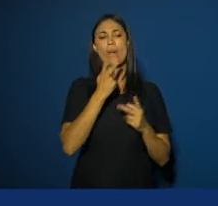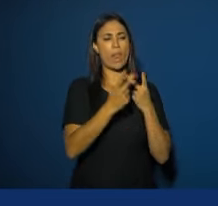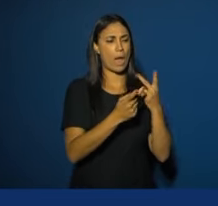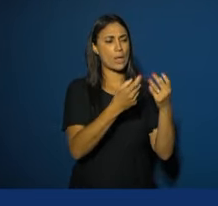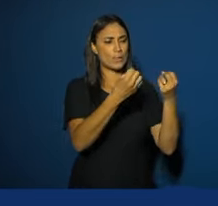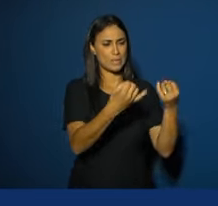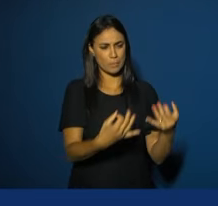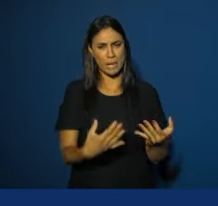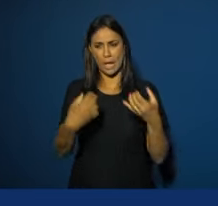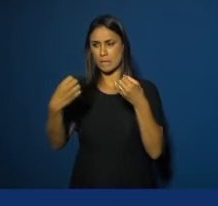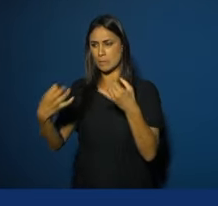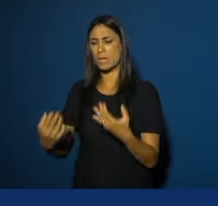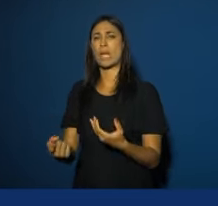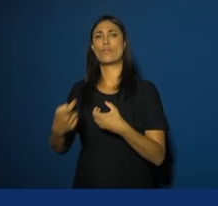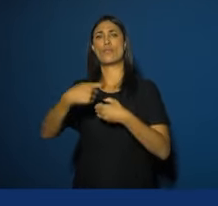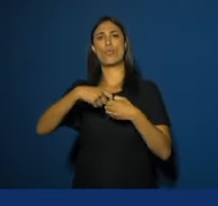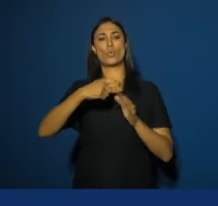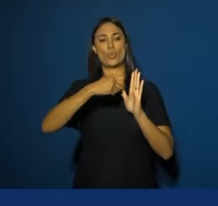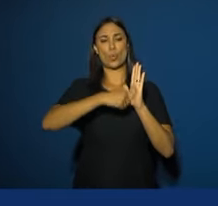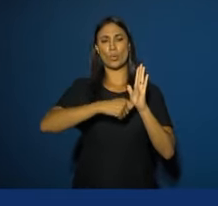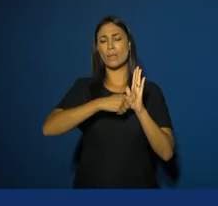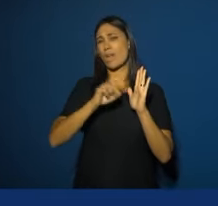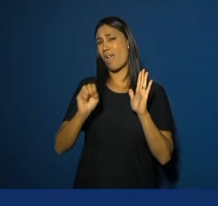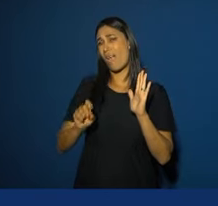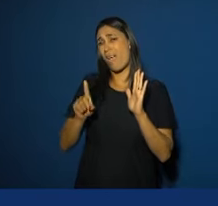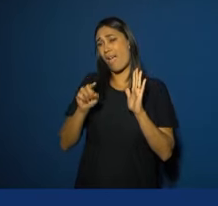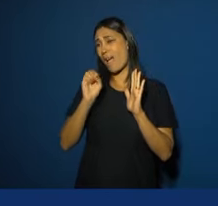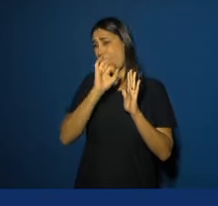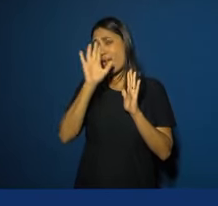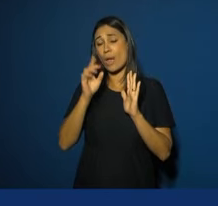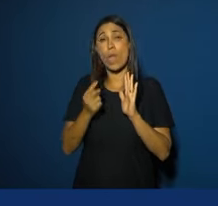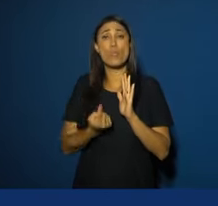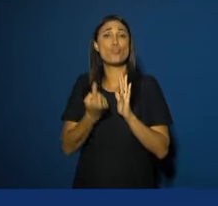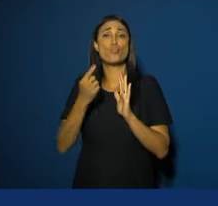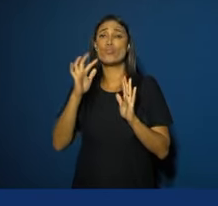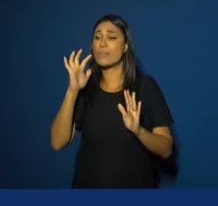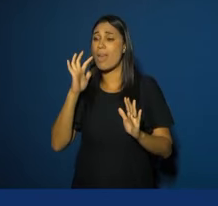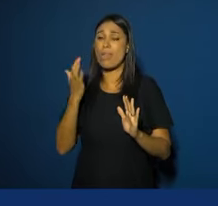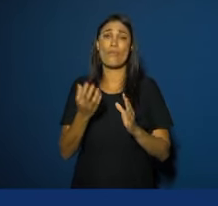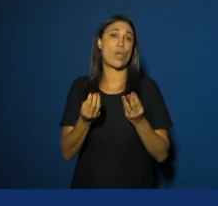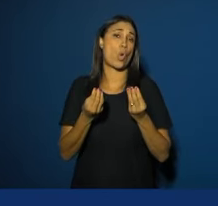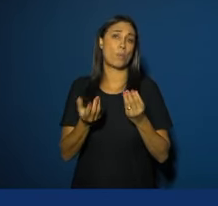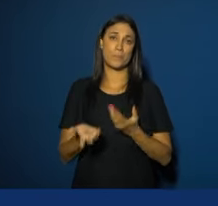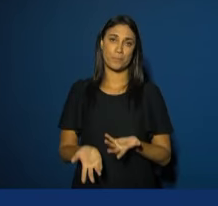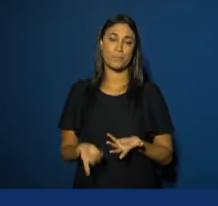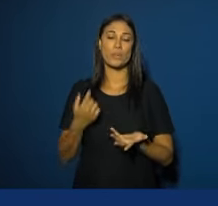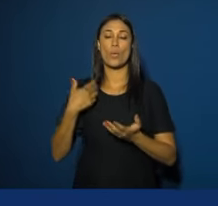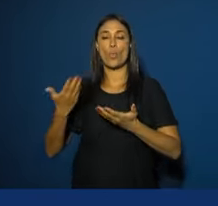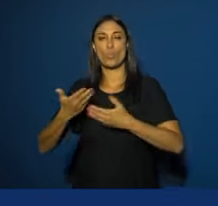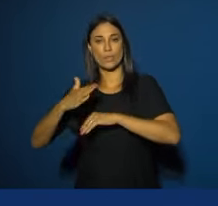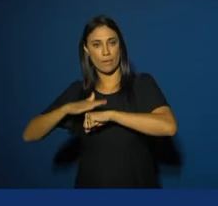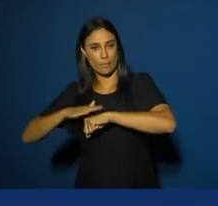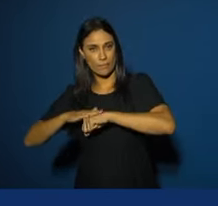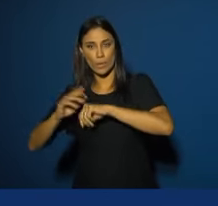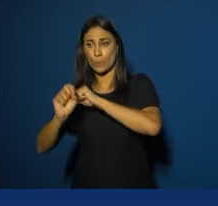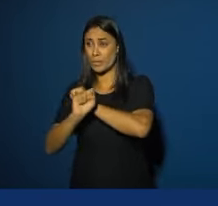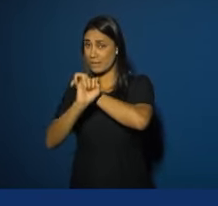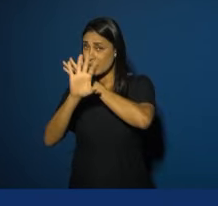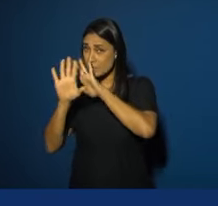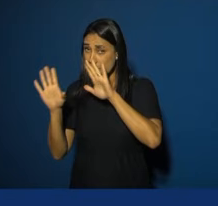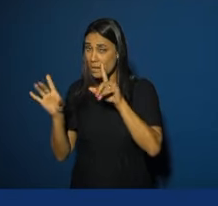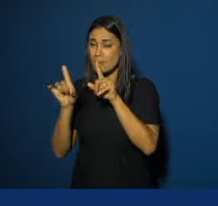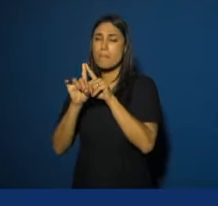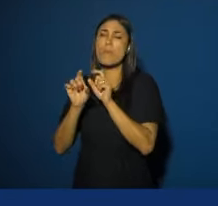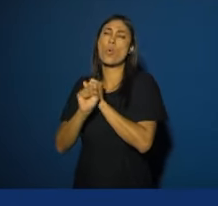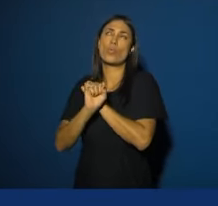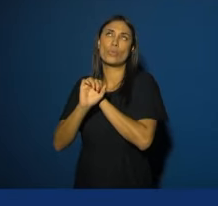dos contratos Evidente é a única solução o importante é que realmente esta está sendo feito com muita transparência